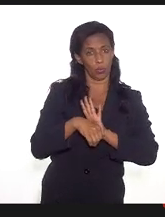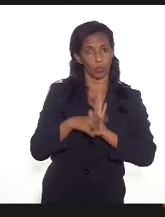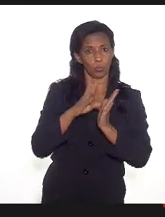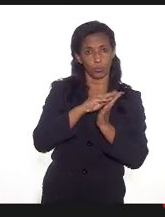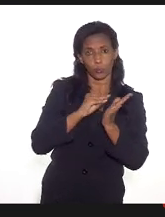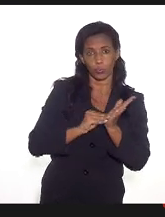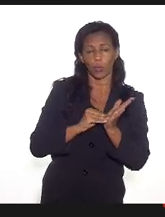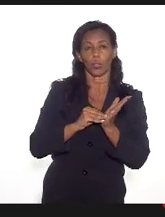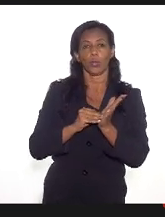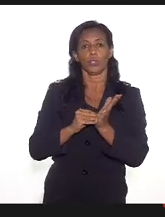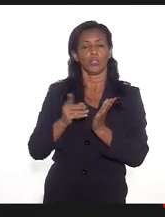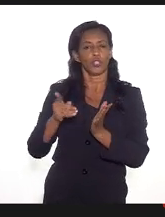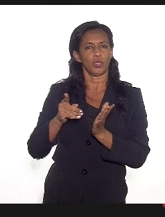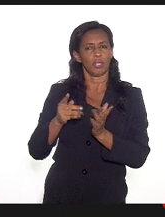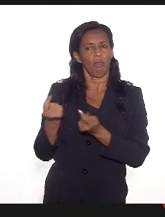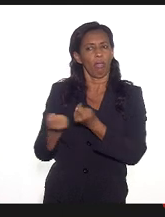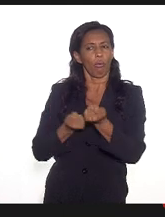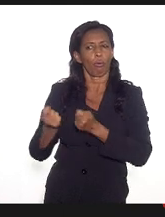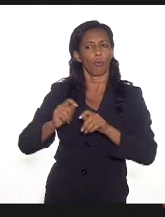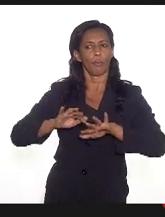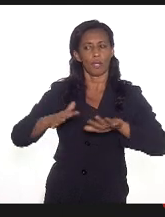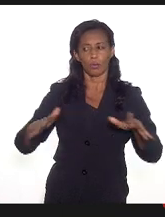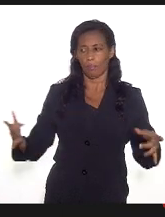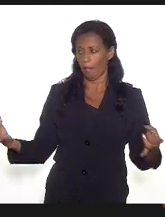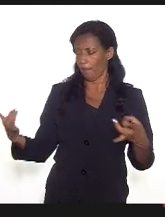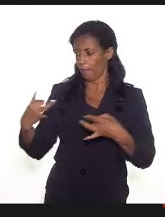mar estabelecido. E não